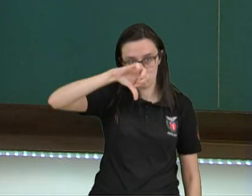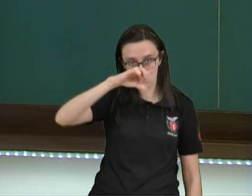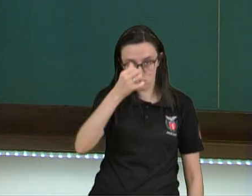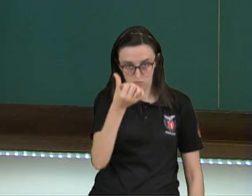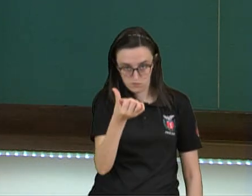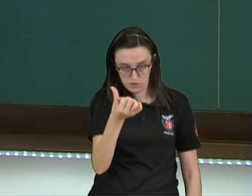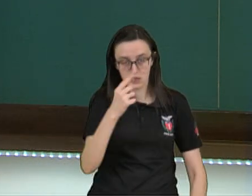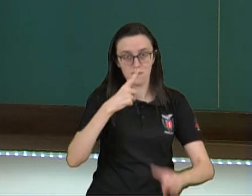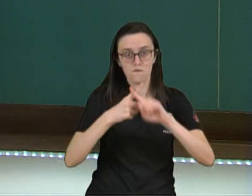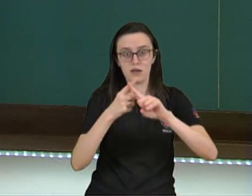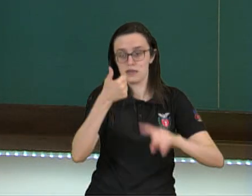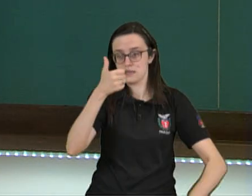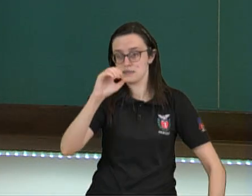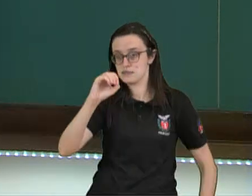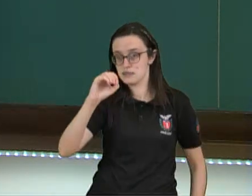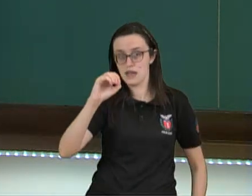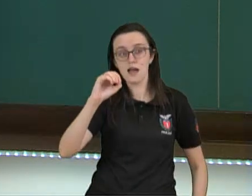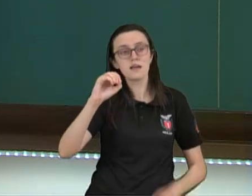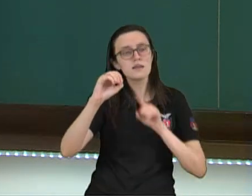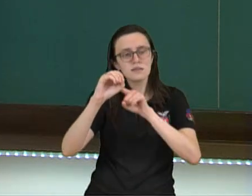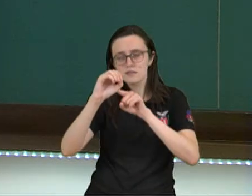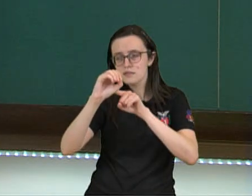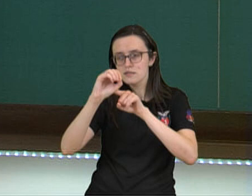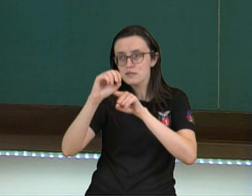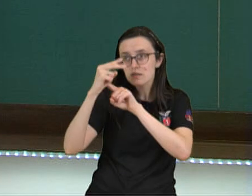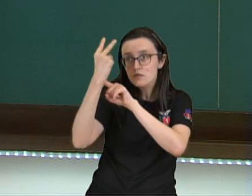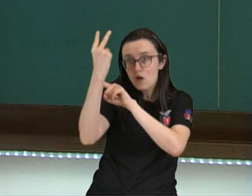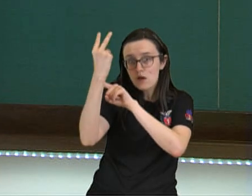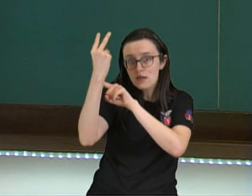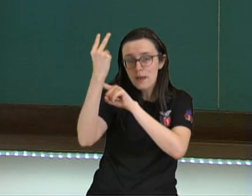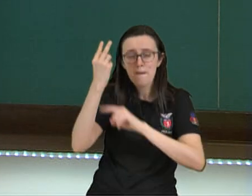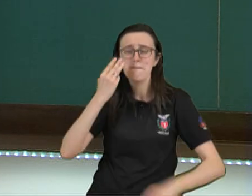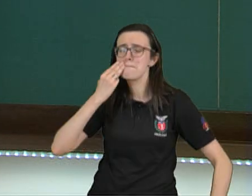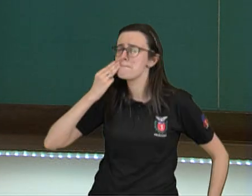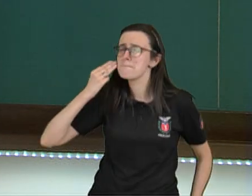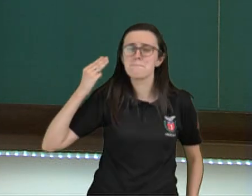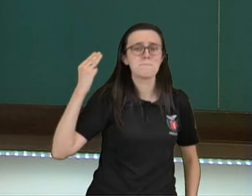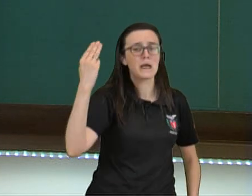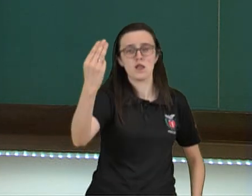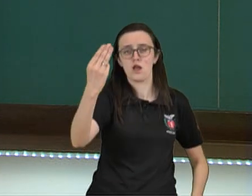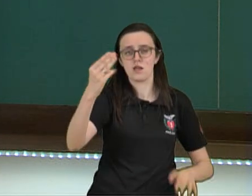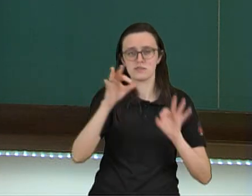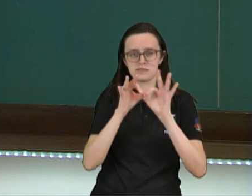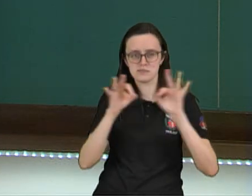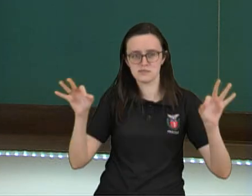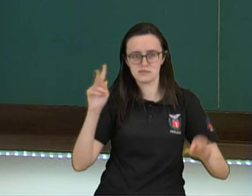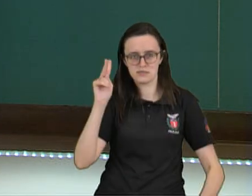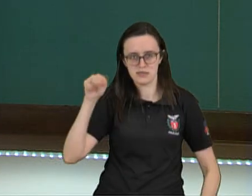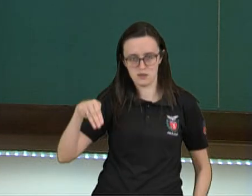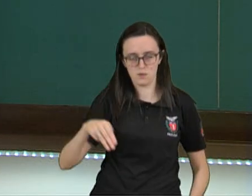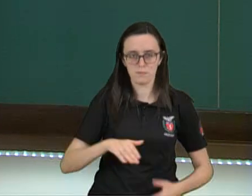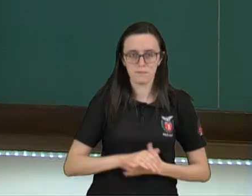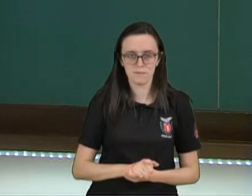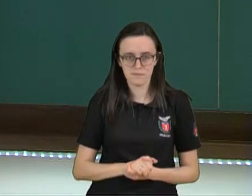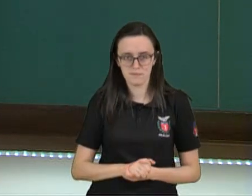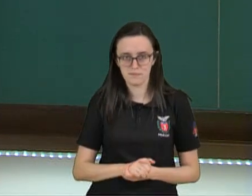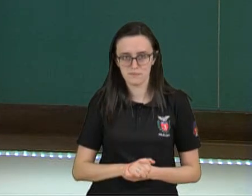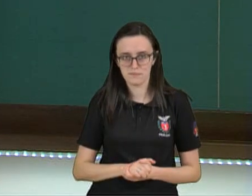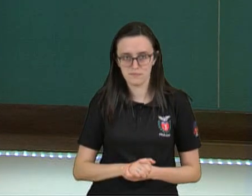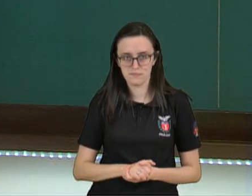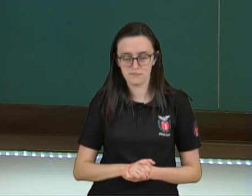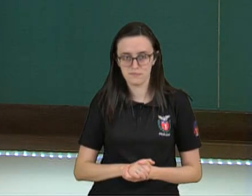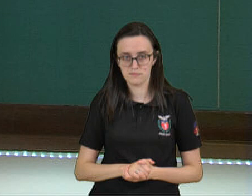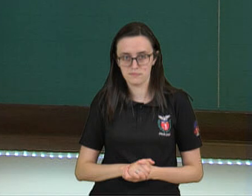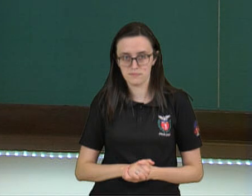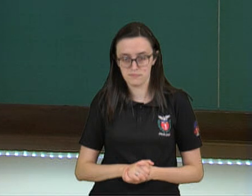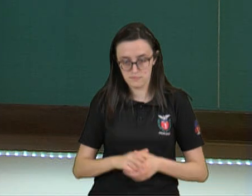1,496 vezes 10 a 2 milhões de quilômetros, milhões. Na mesma